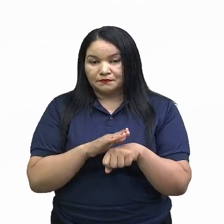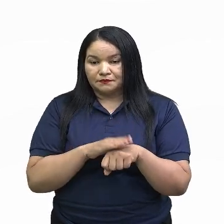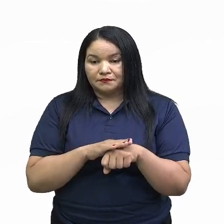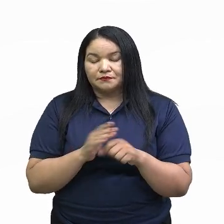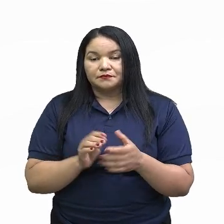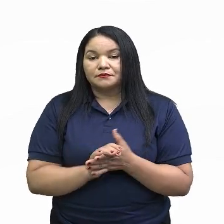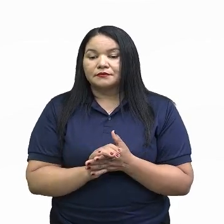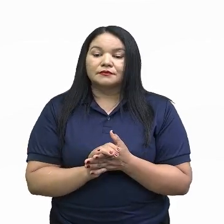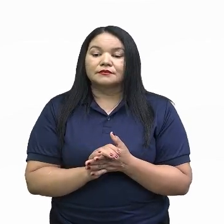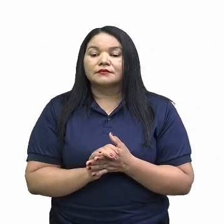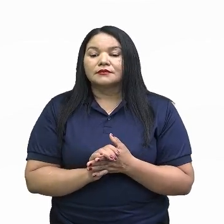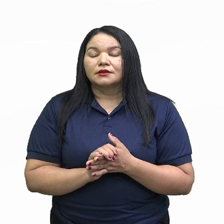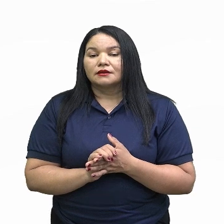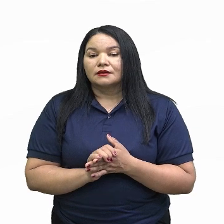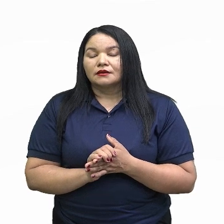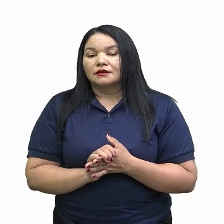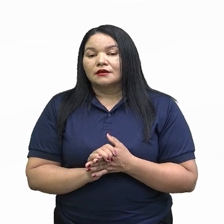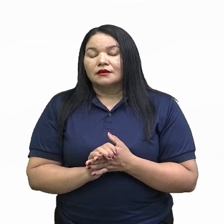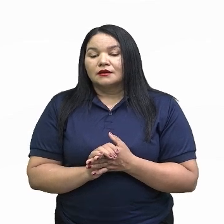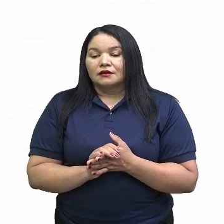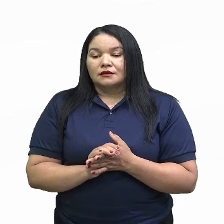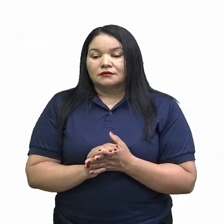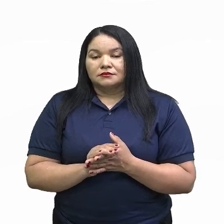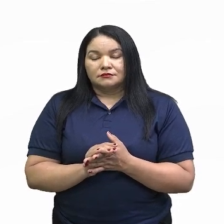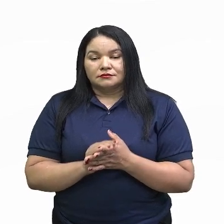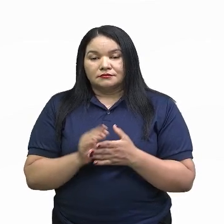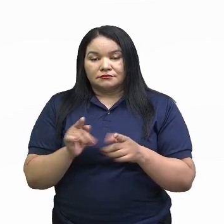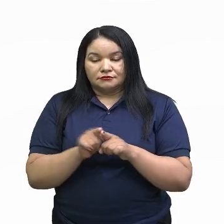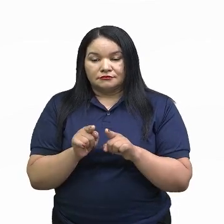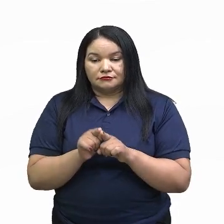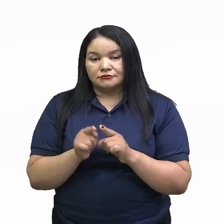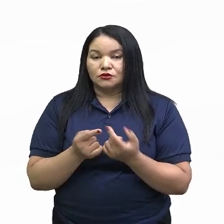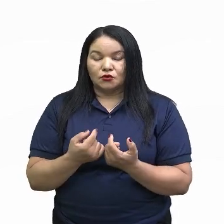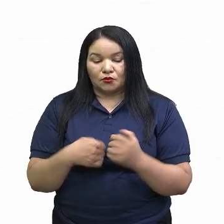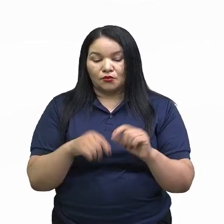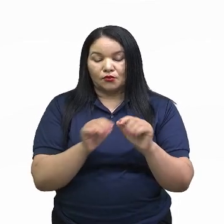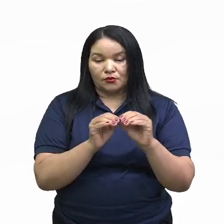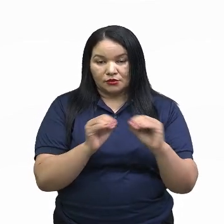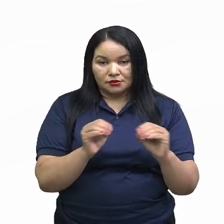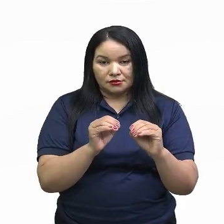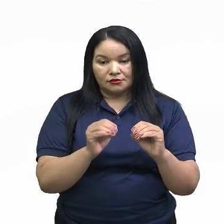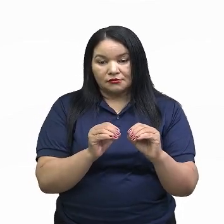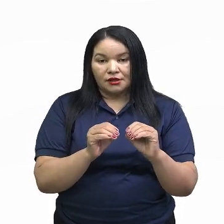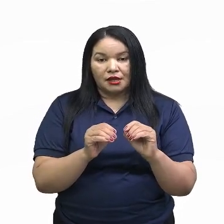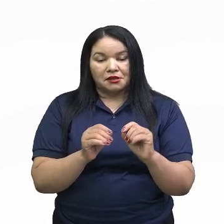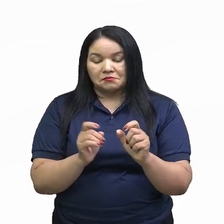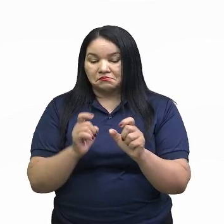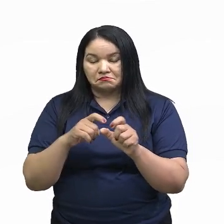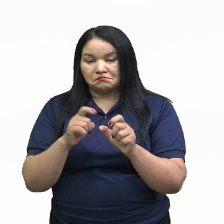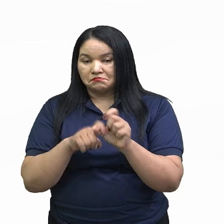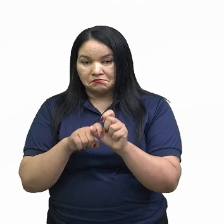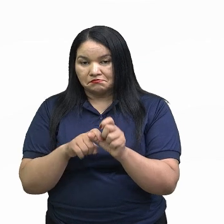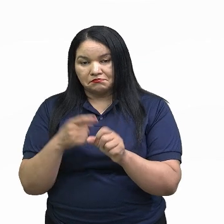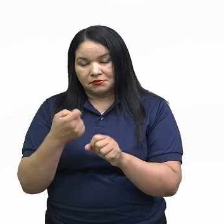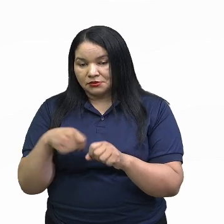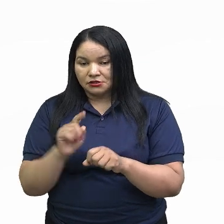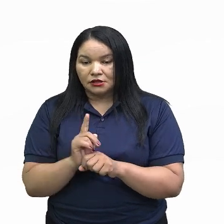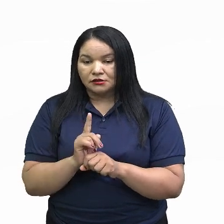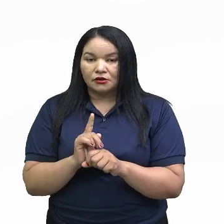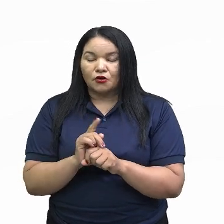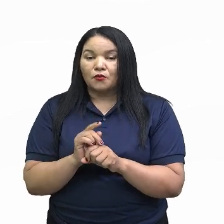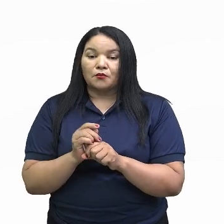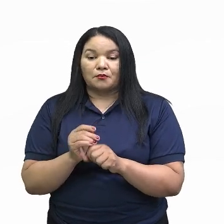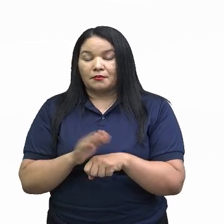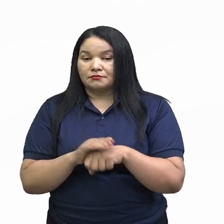independência entre as orações. Como eu bem disse, uma não precisa da outra, beleza?